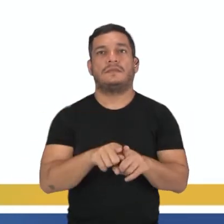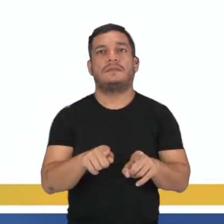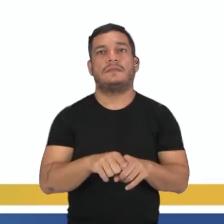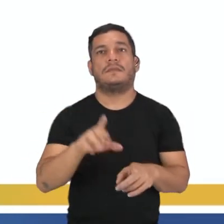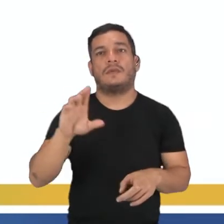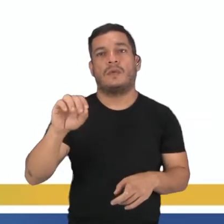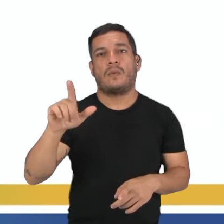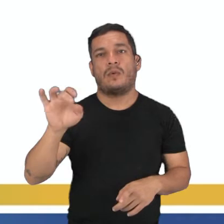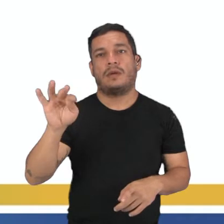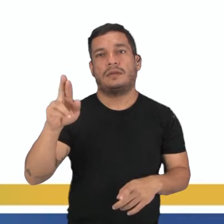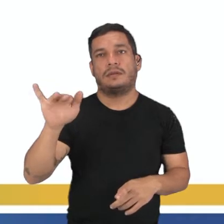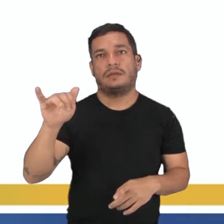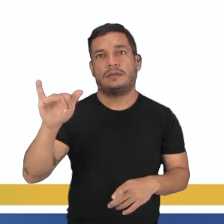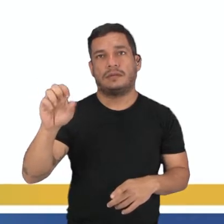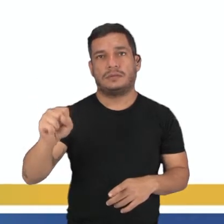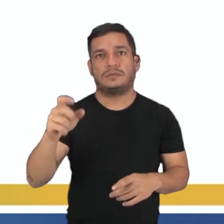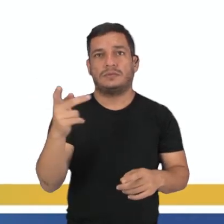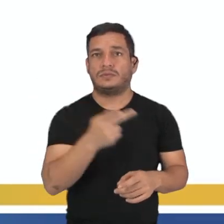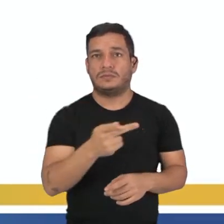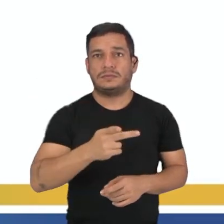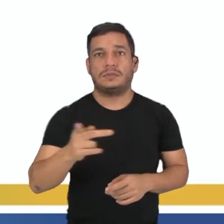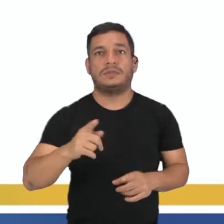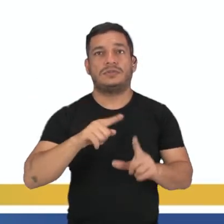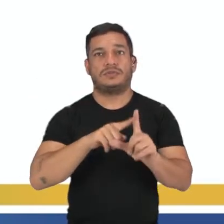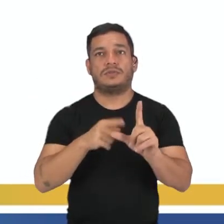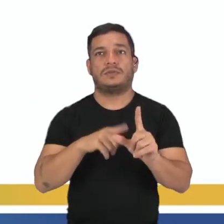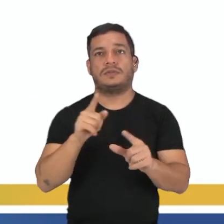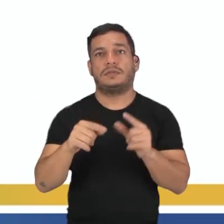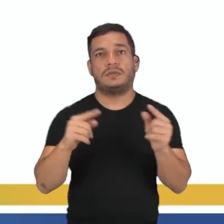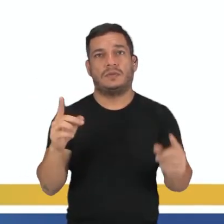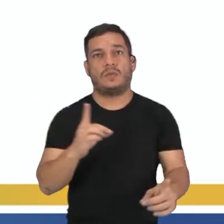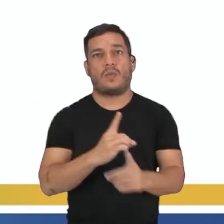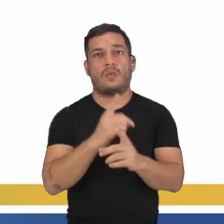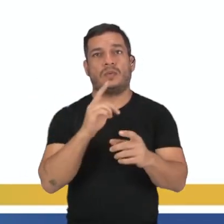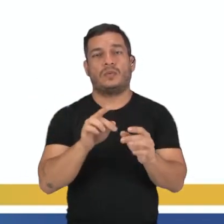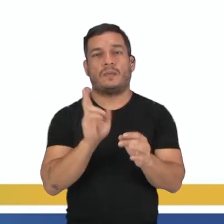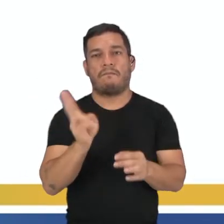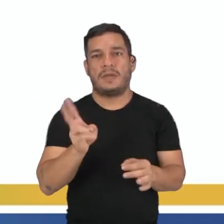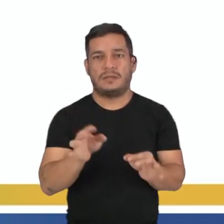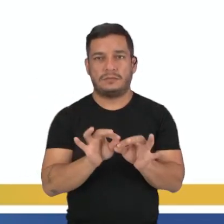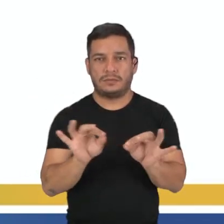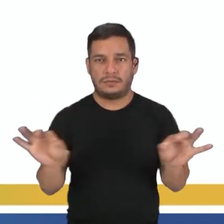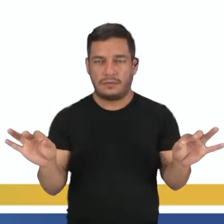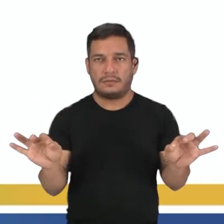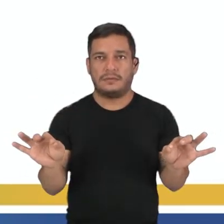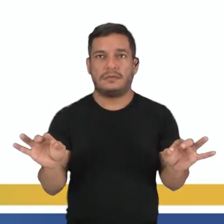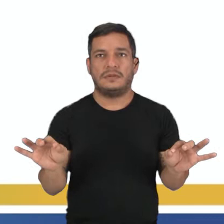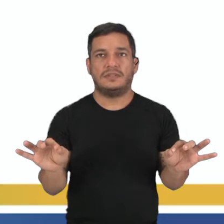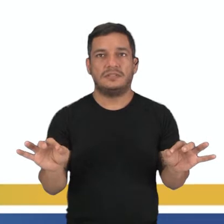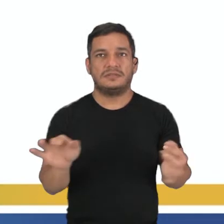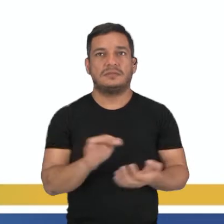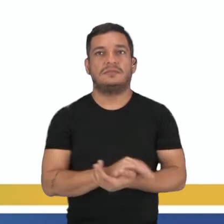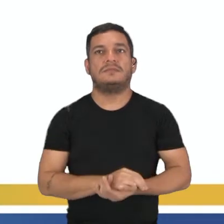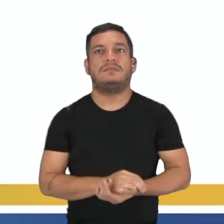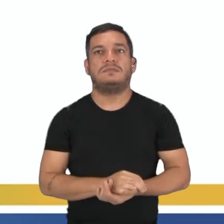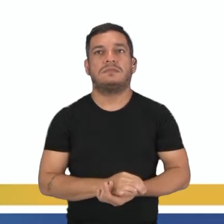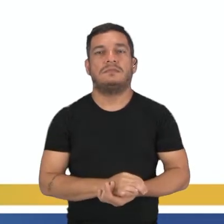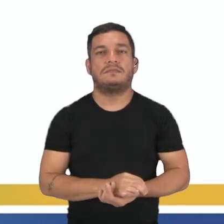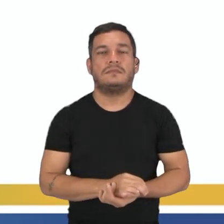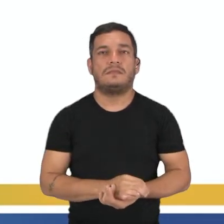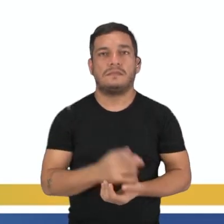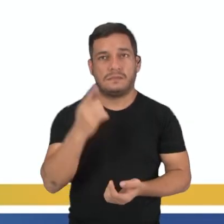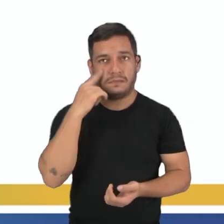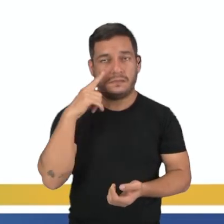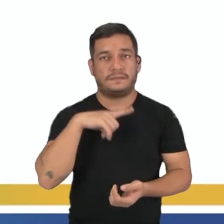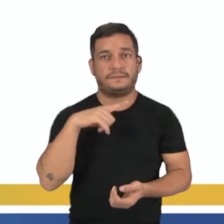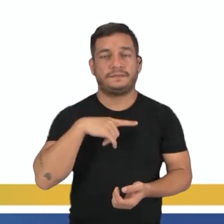chamar de ângulos colaterais os pares de ângulos que se encontram no mesmo lado da transversal, tá certo? Então, nós